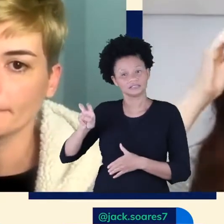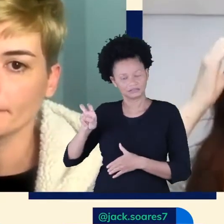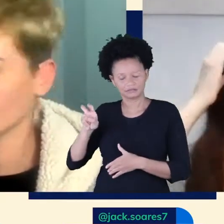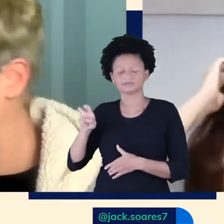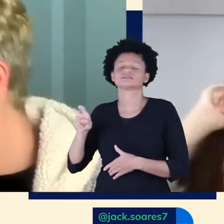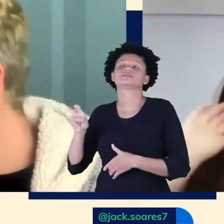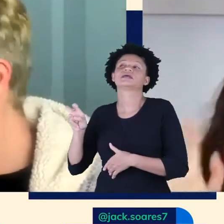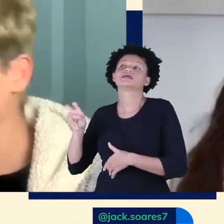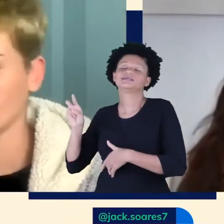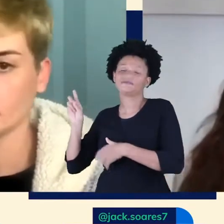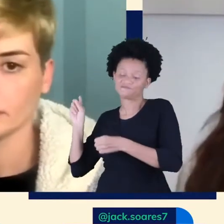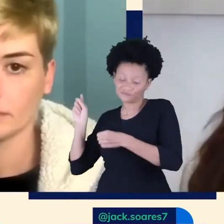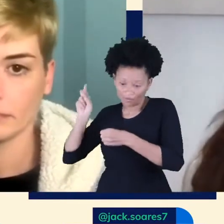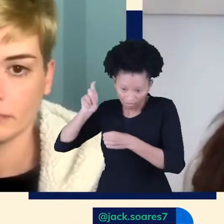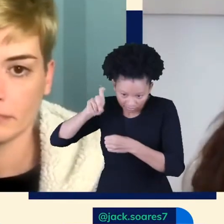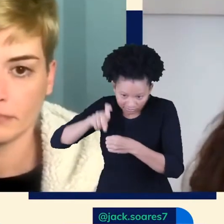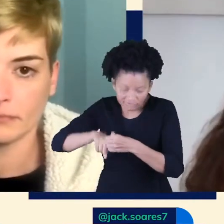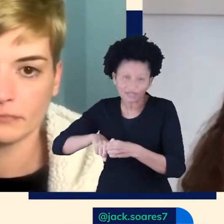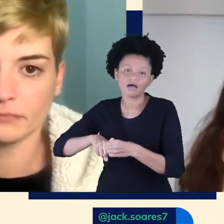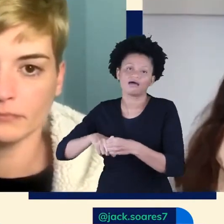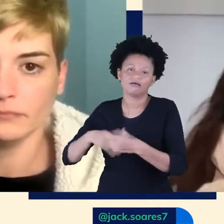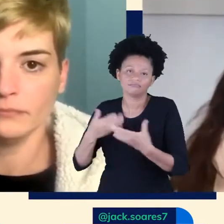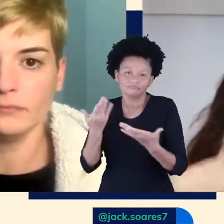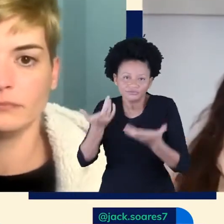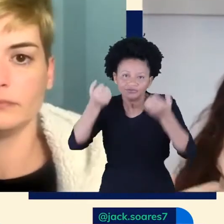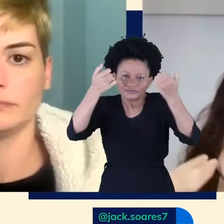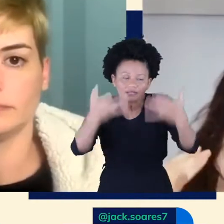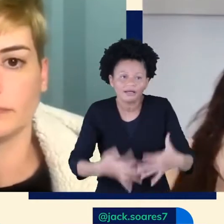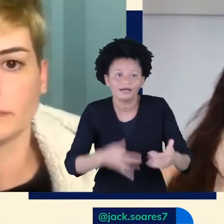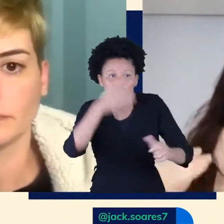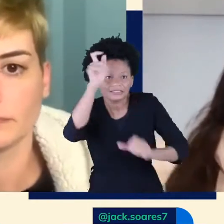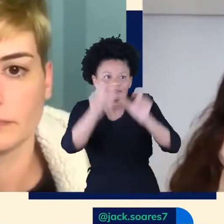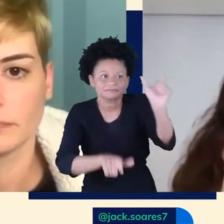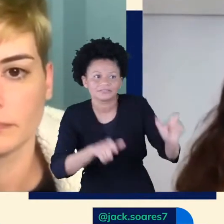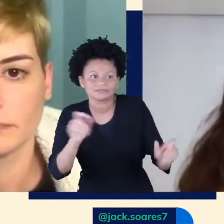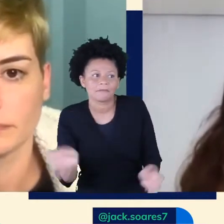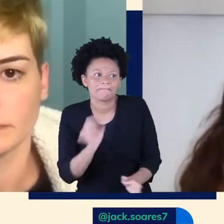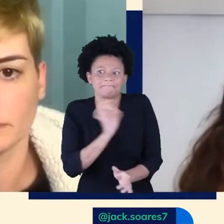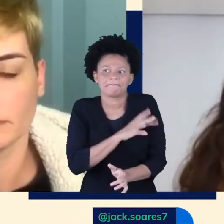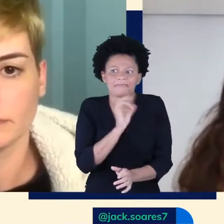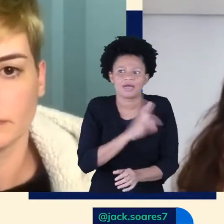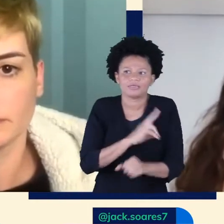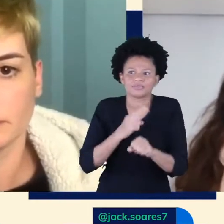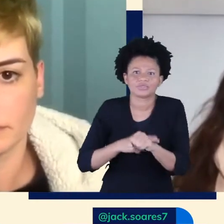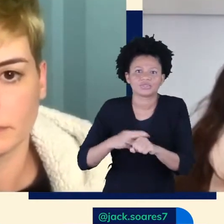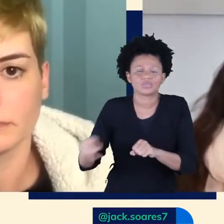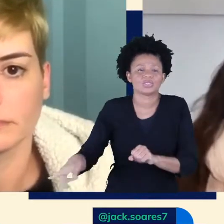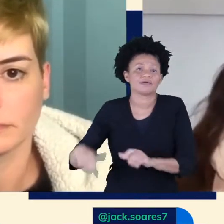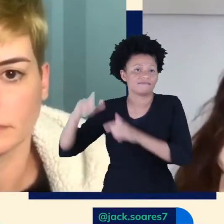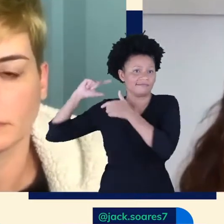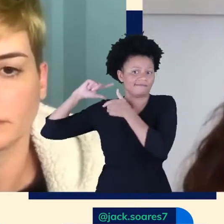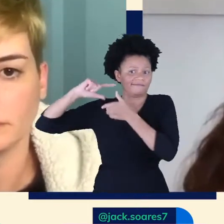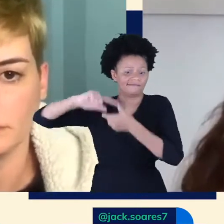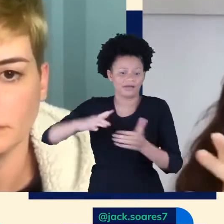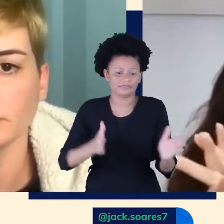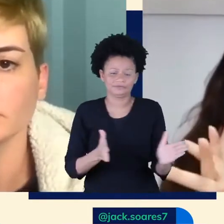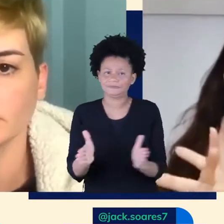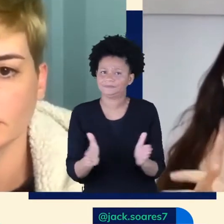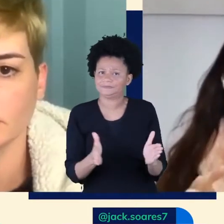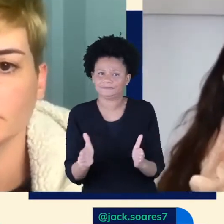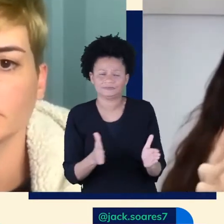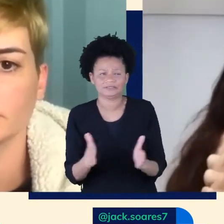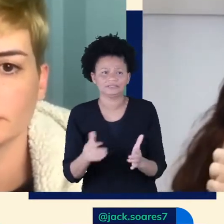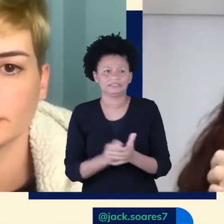a gente tem que voltar a falar e orientar, né? As pessoas estão com muito medo da nudez. A fase conservadora faz com que a